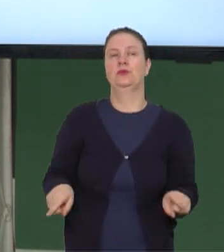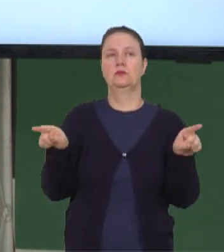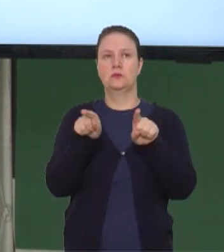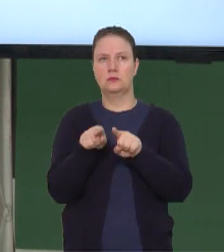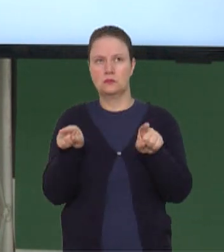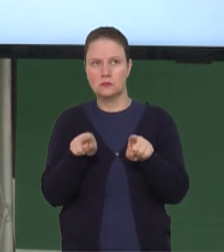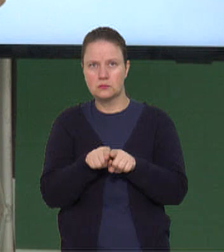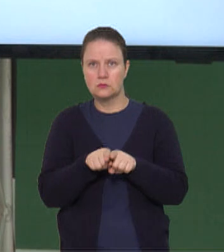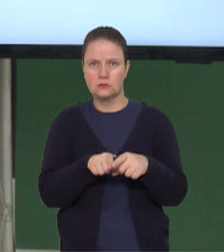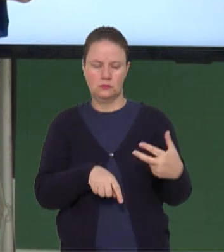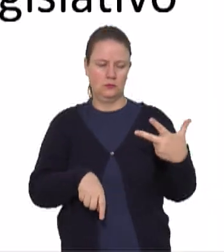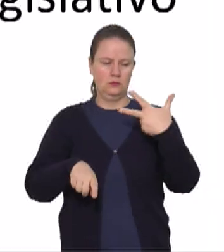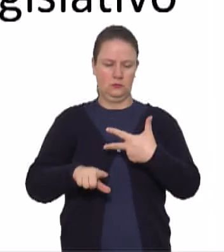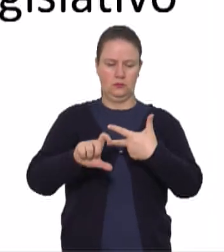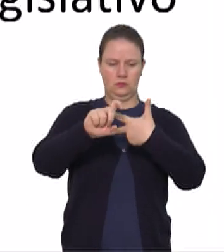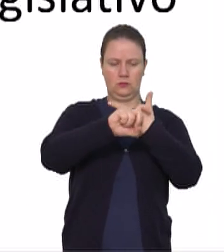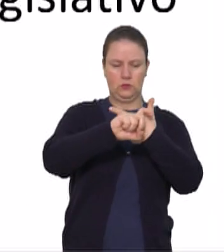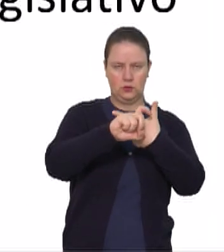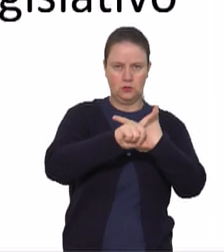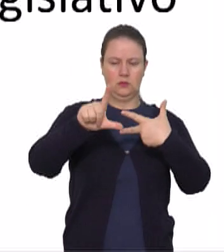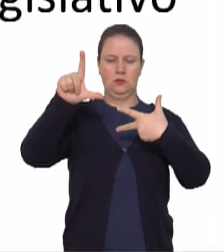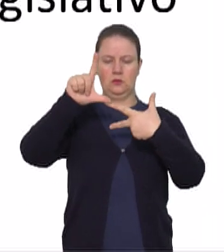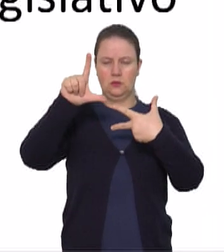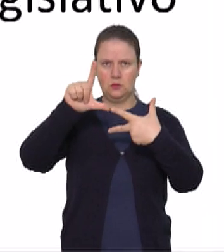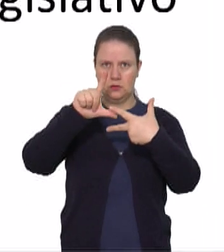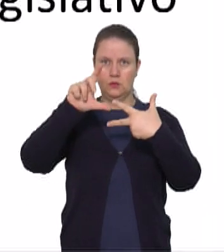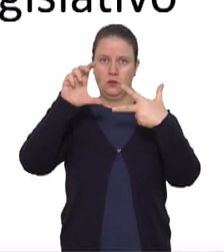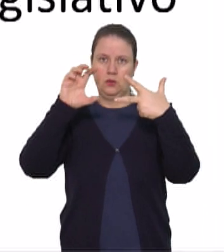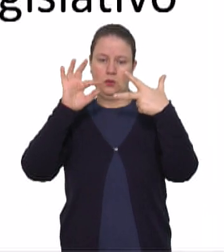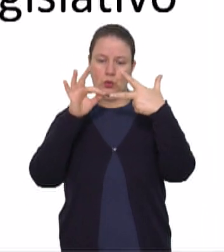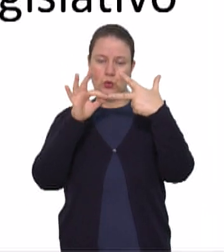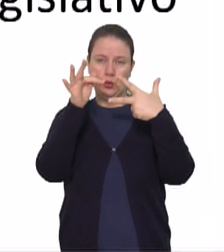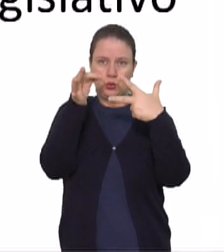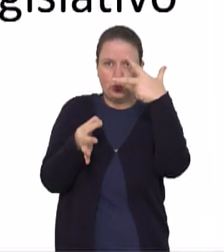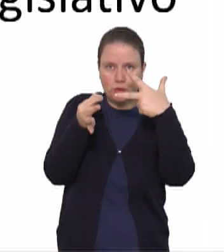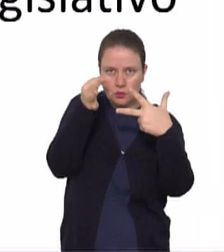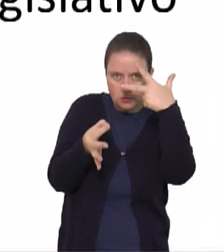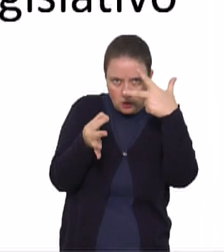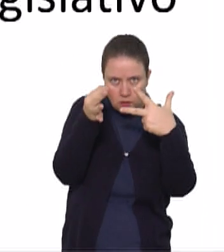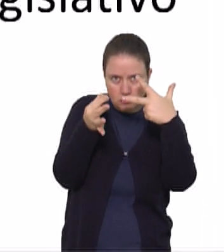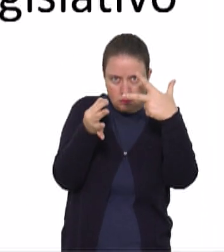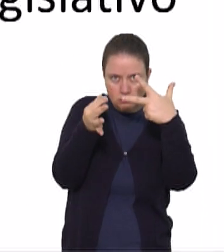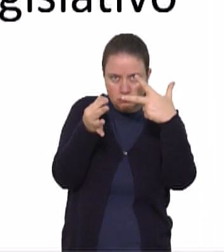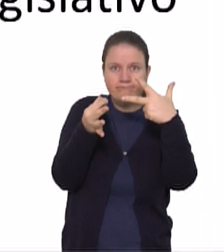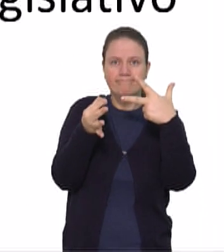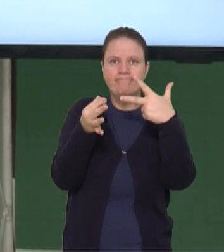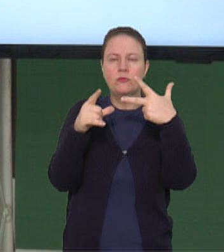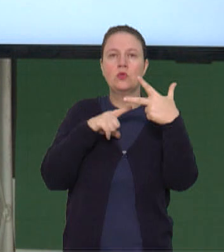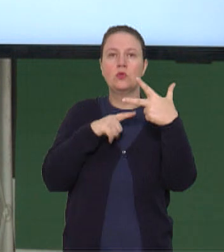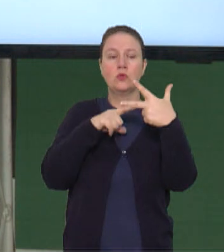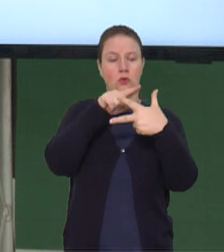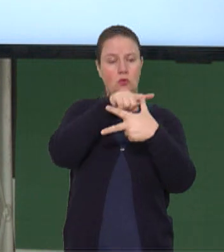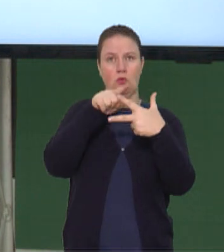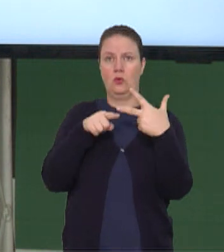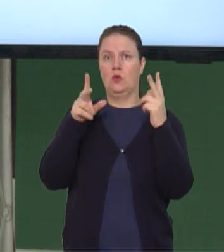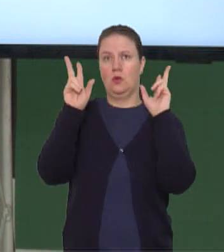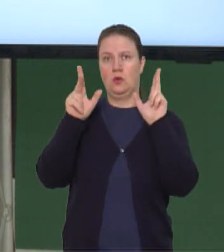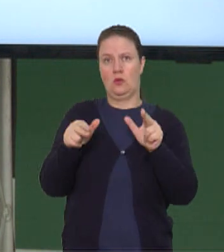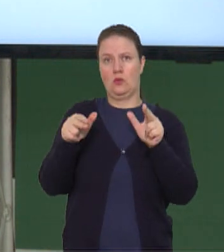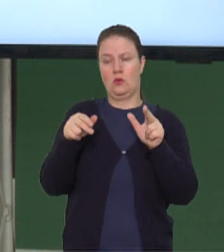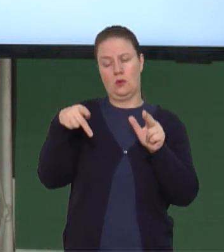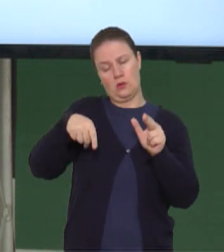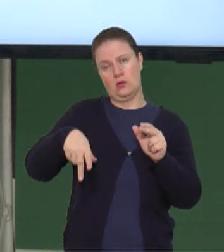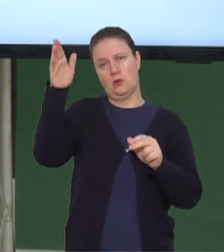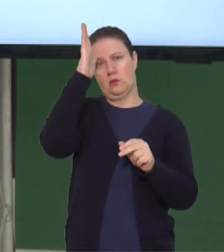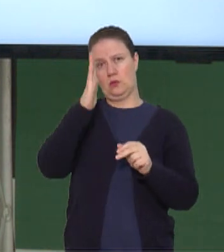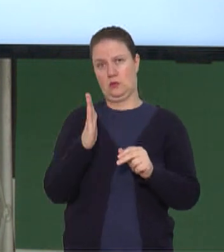1787? Executivo, Legislativo, Judiciário, 3 poderes. Né? Isso sim, igual ao nosso país, que depois lá, com o